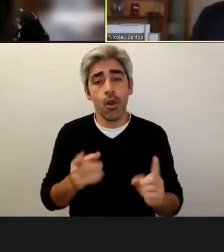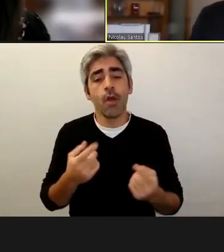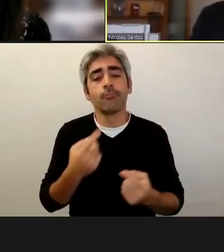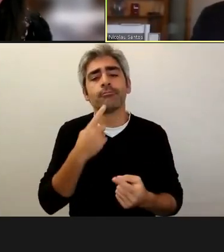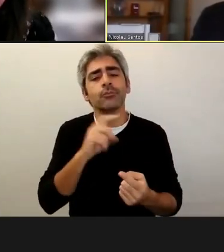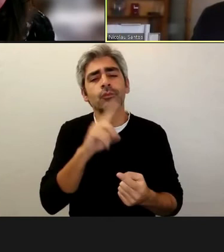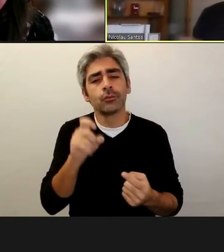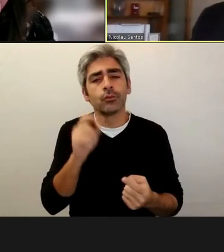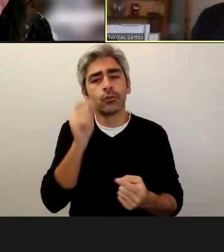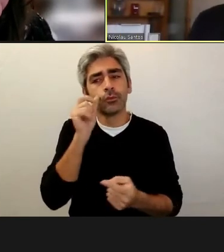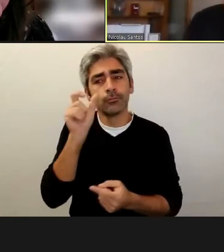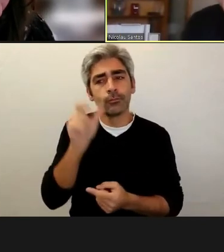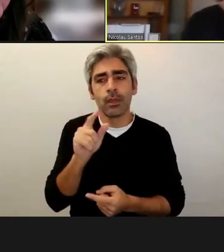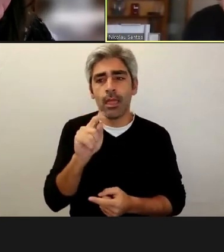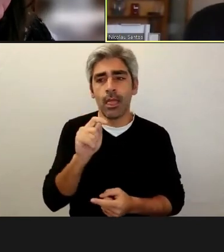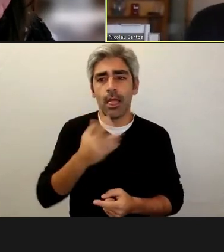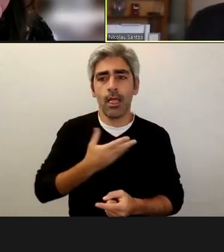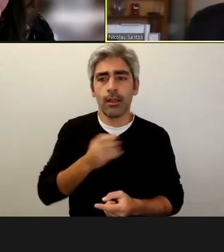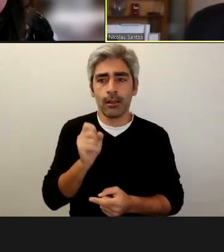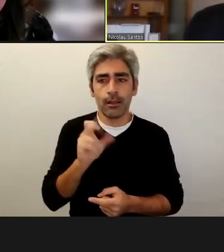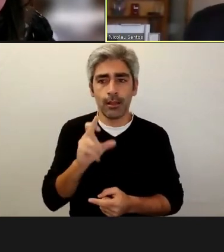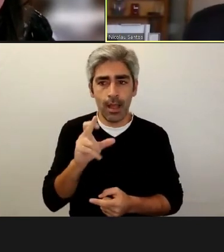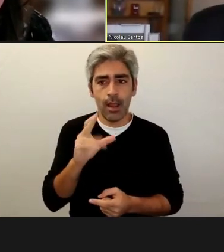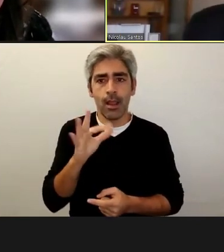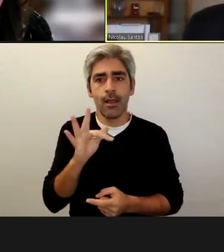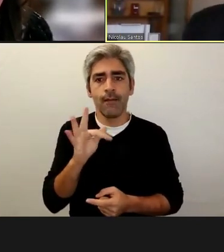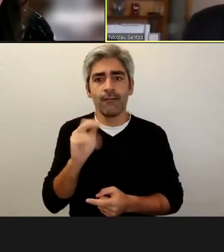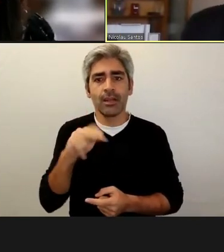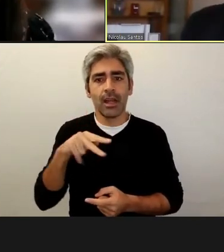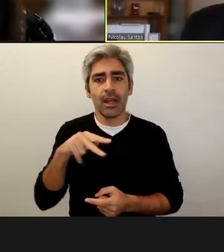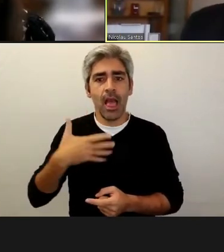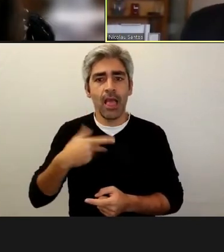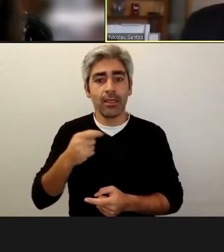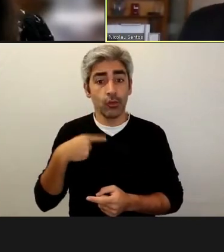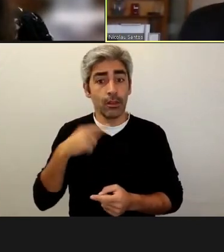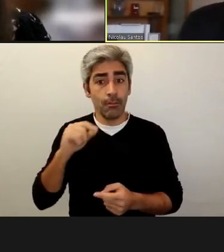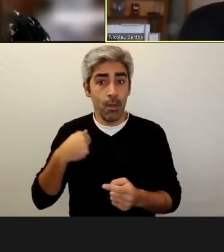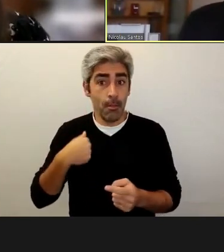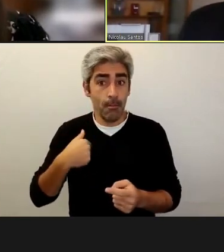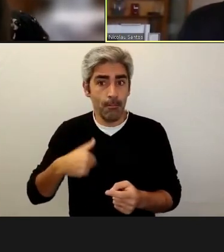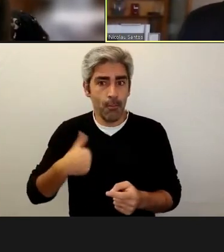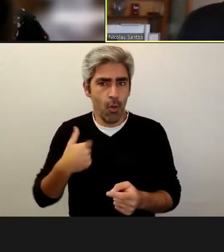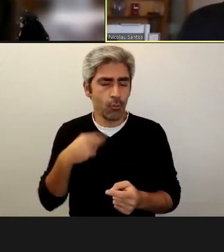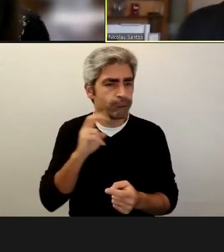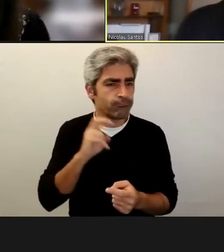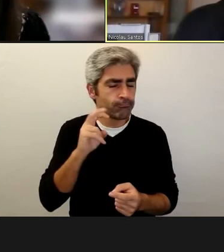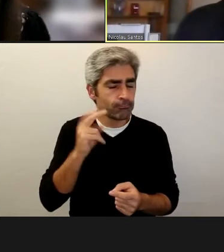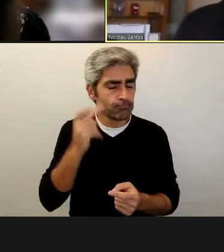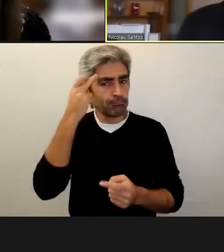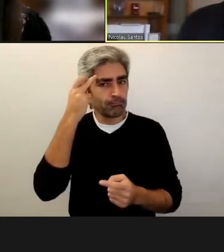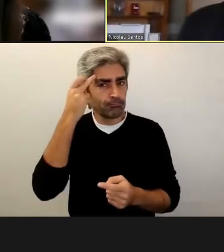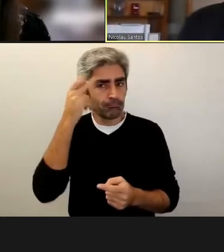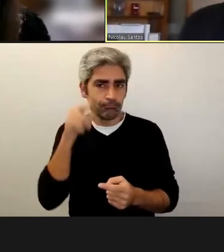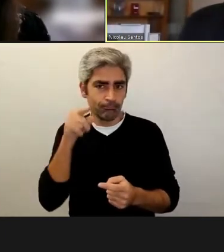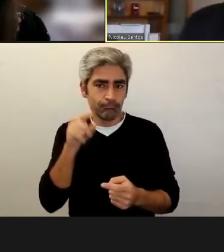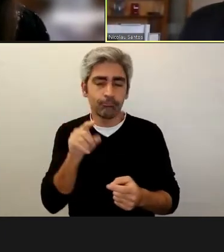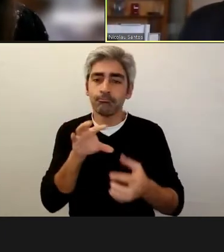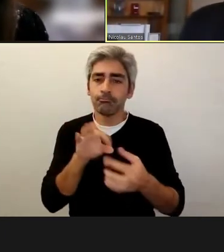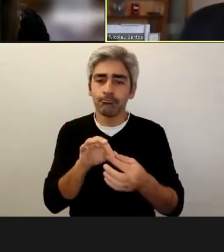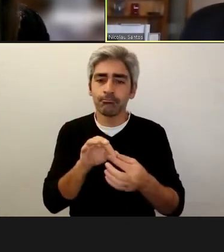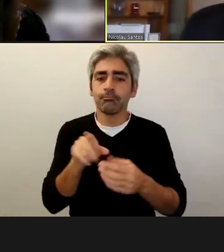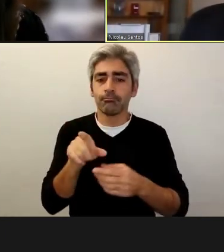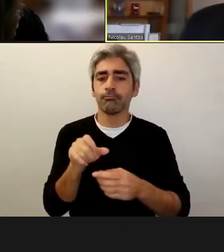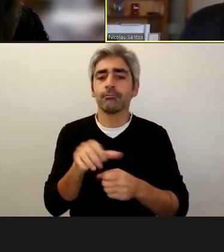Edgar Fernandes e que eu também me tinha vindo a saltar à medida que ia ouvindo, e que tem a ver com esta situação